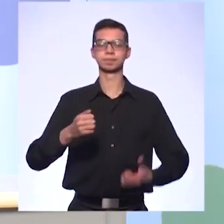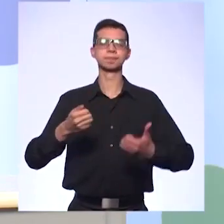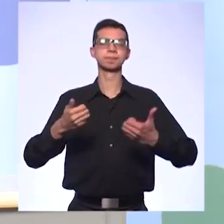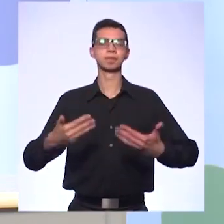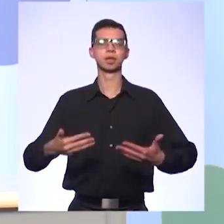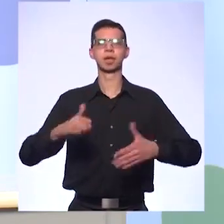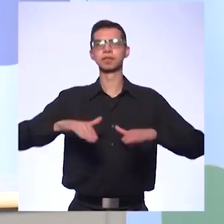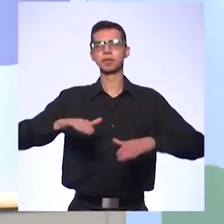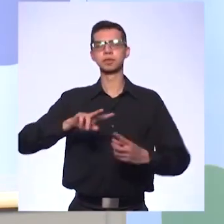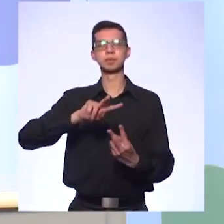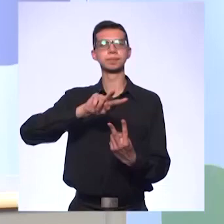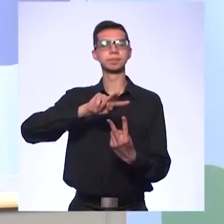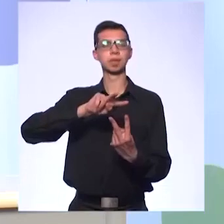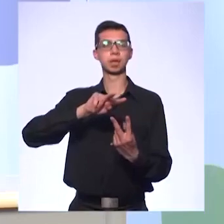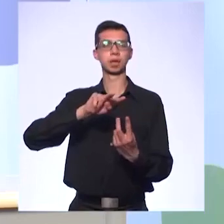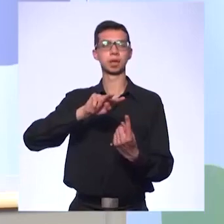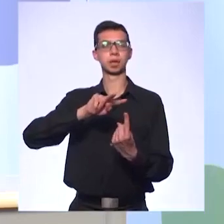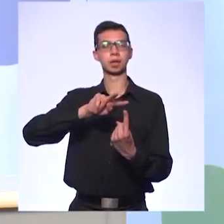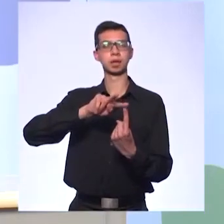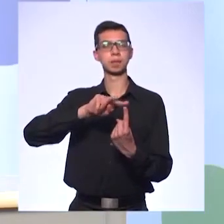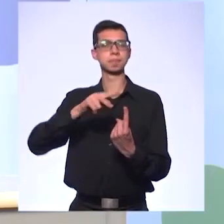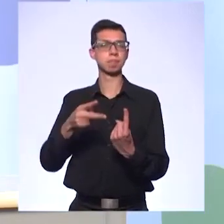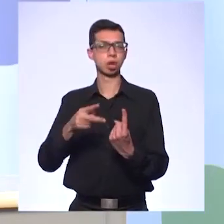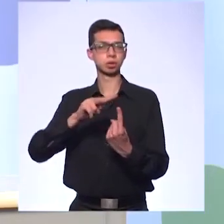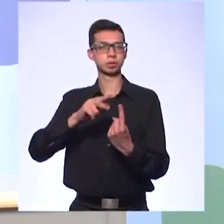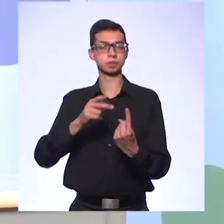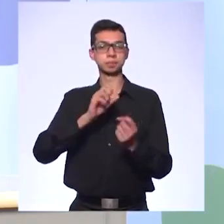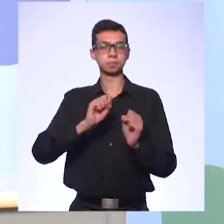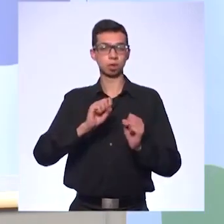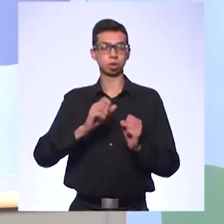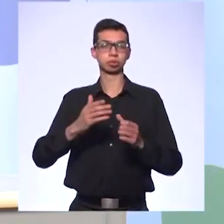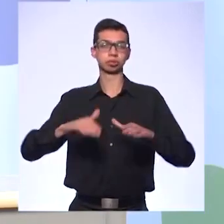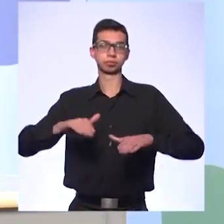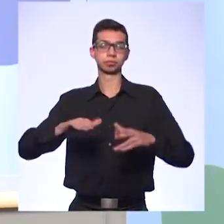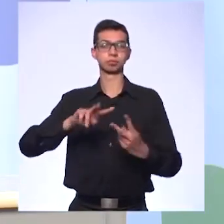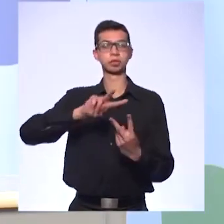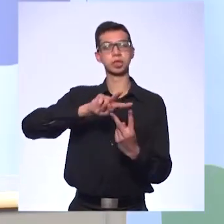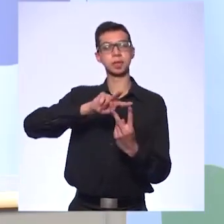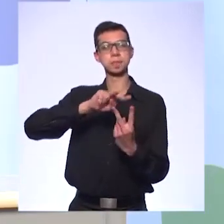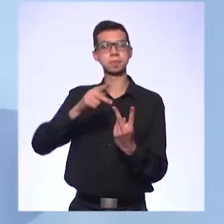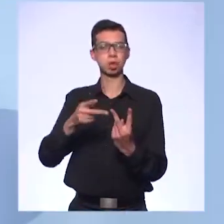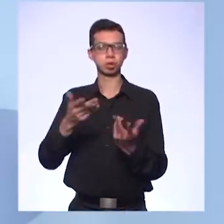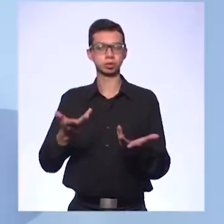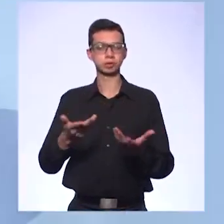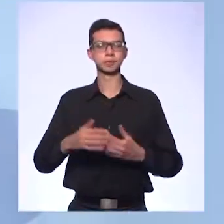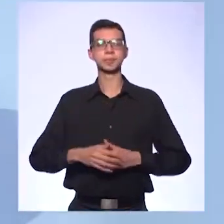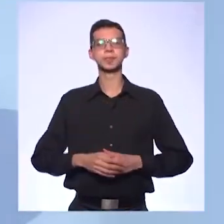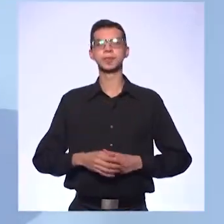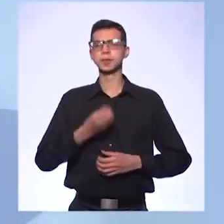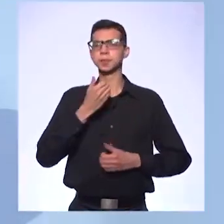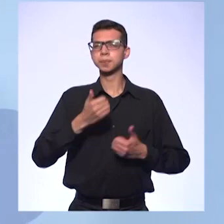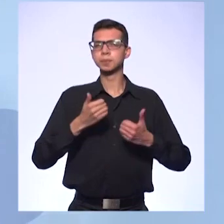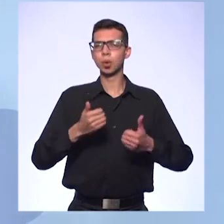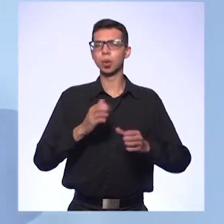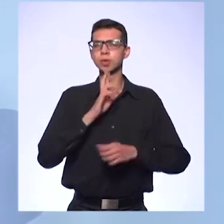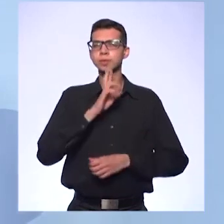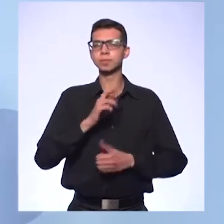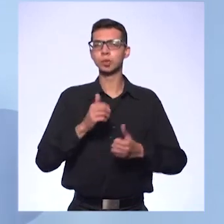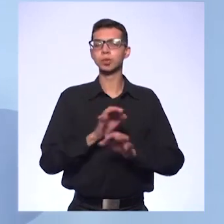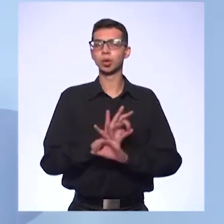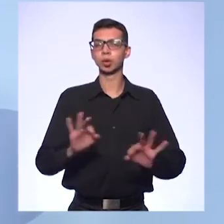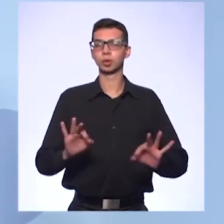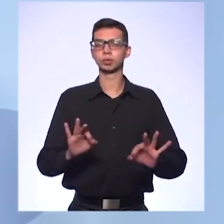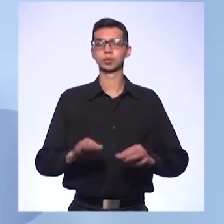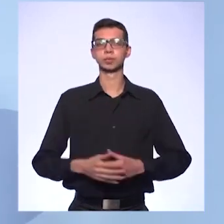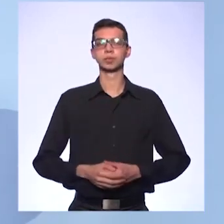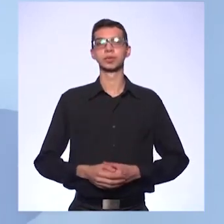algumas hipóteses. O Nicolas respondeu, to discover. Muito boas suas respostas, vamos lá. Então eu percebo que às